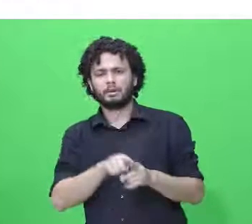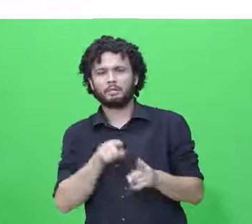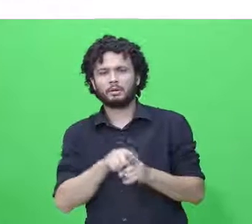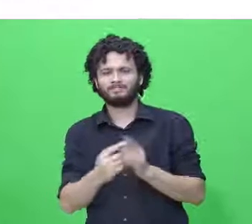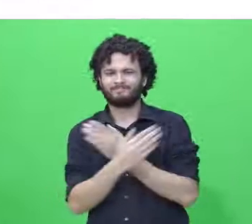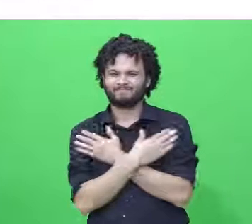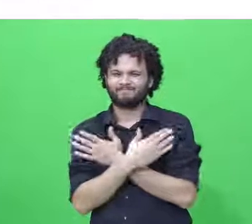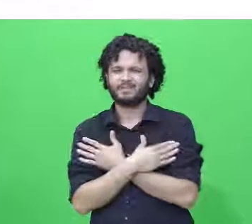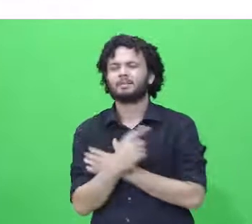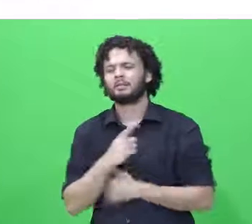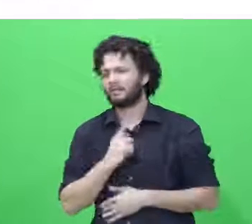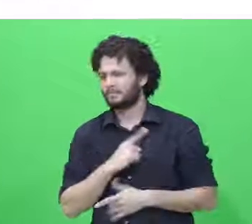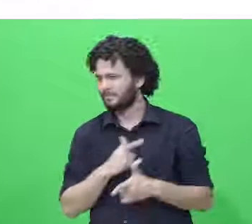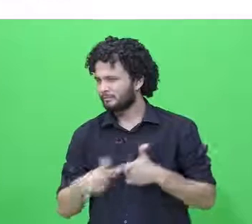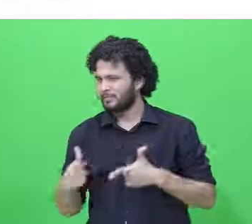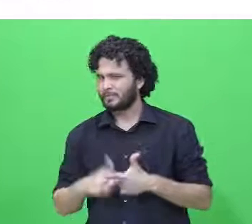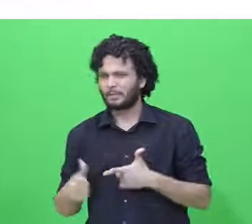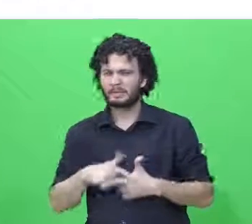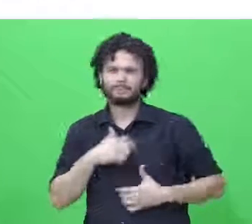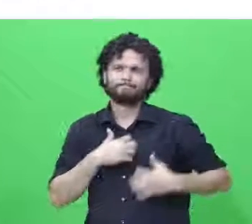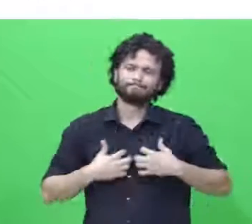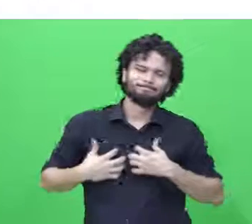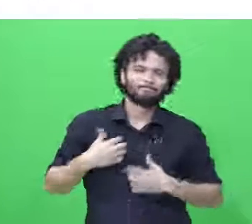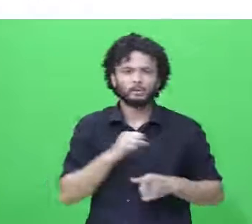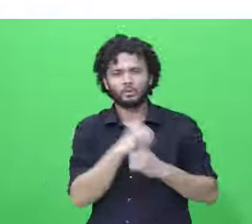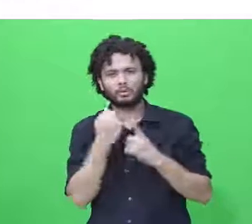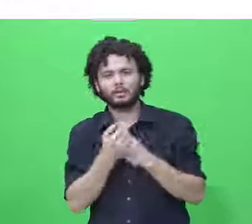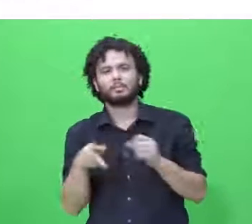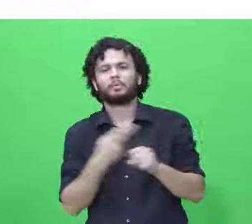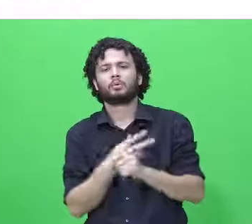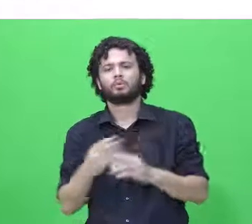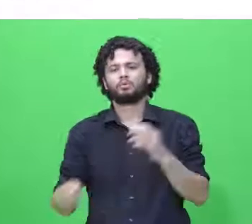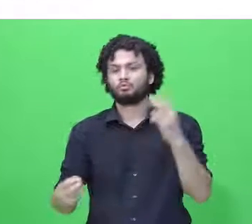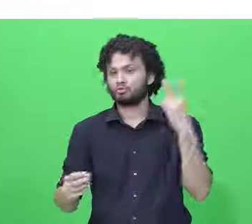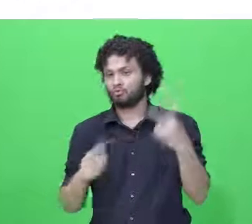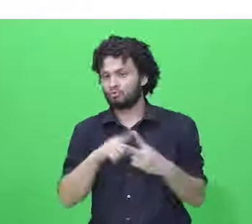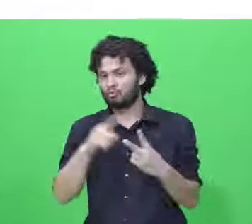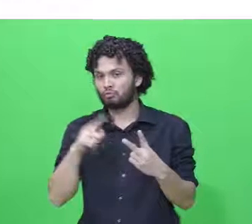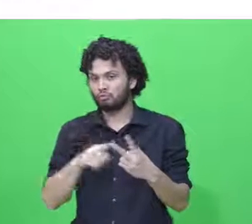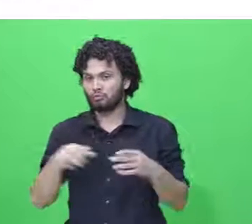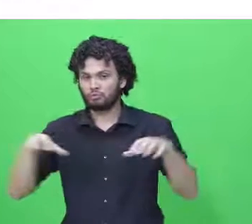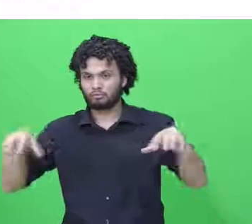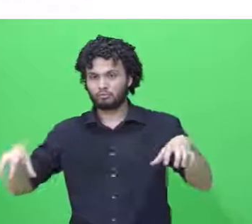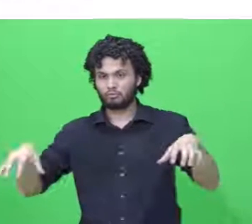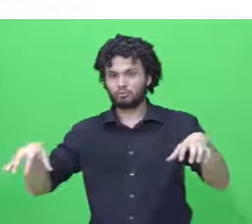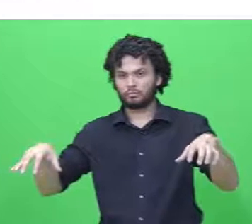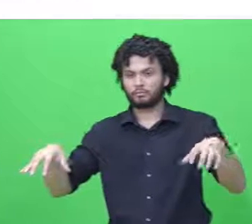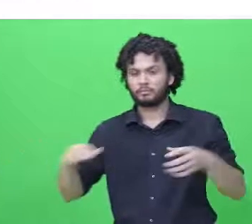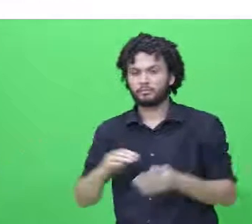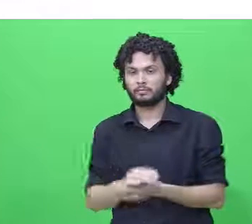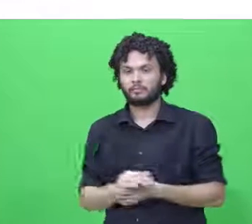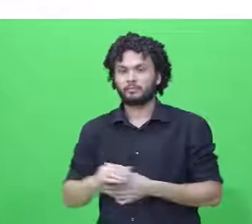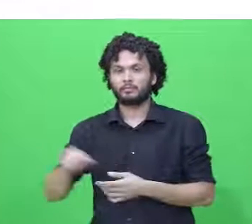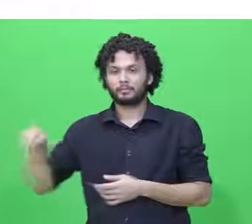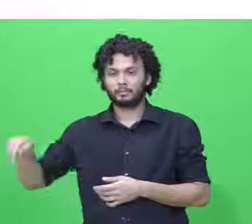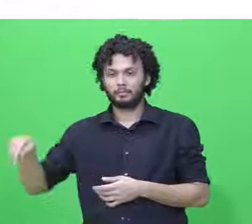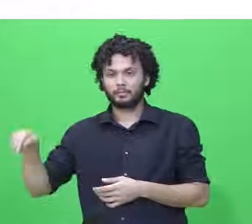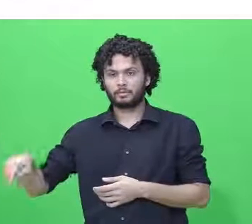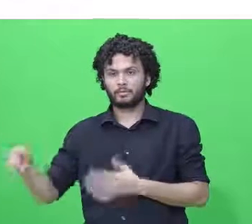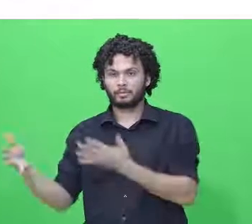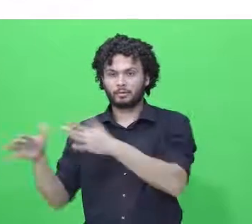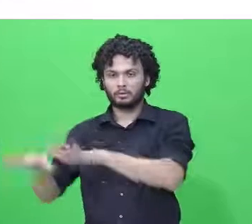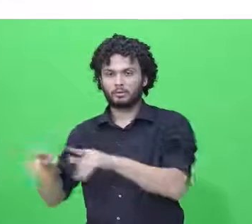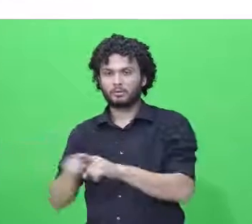Essa situação gerou enorme satisfação social e favoreceu o surgimento de dois agrupamentos políticos rivais, os integralistas e